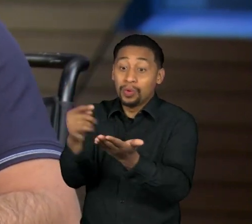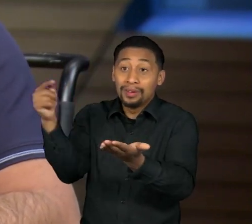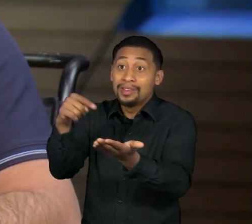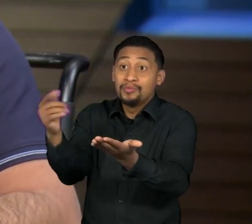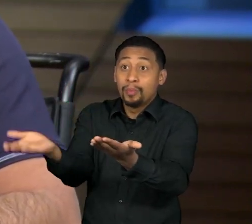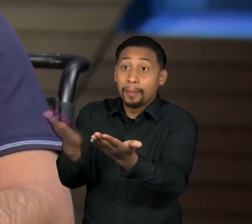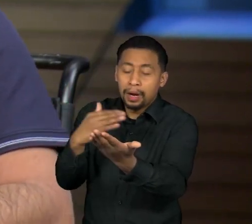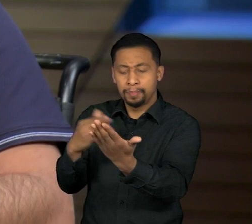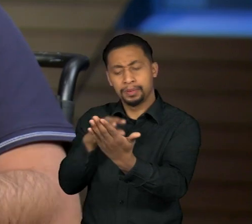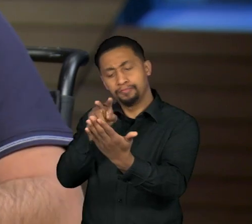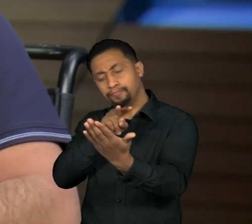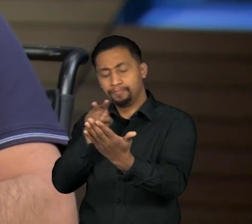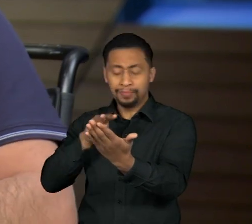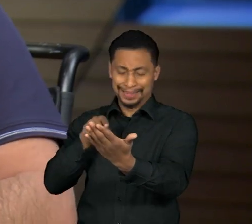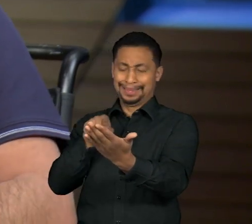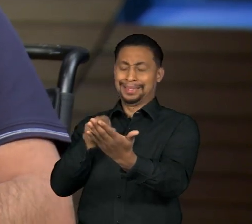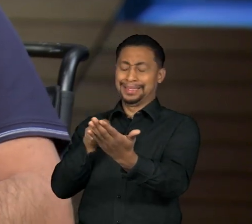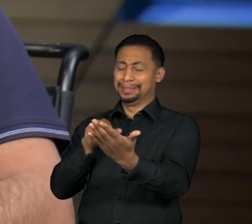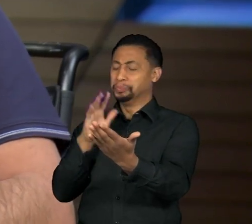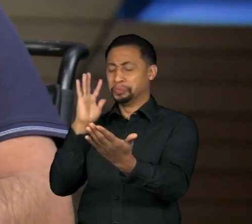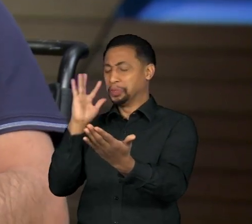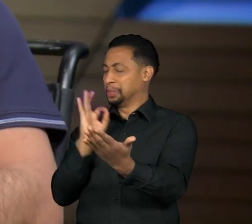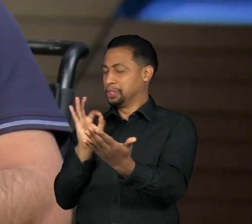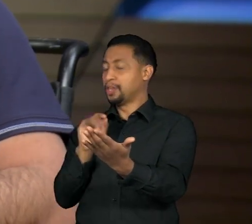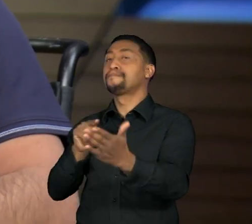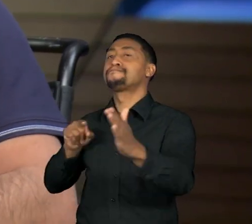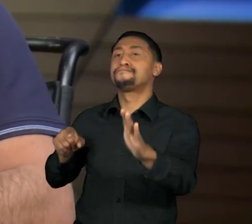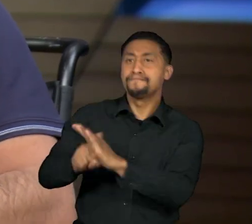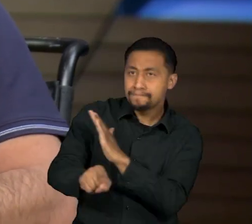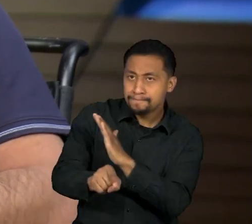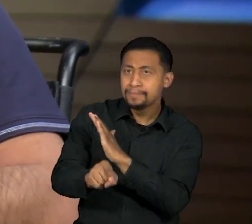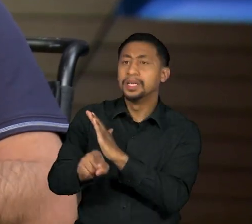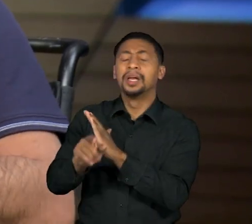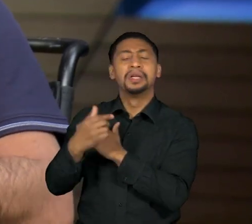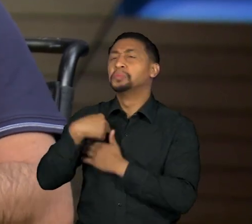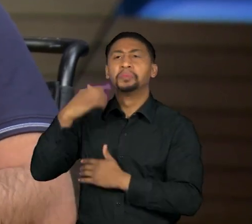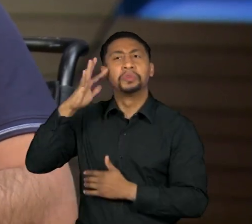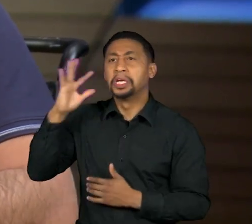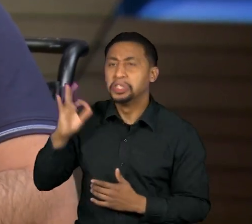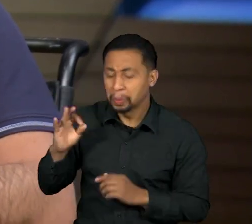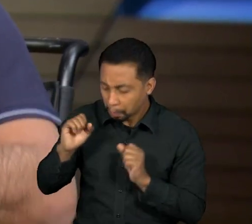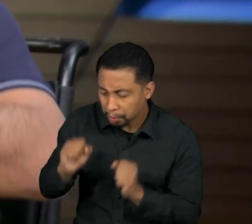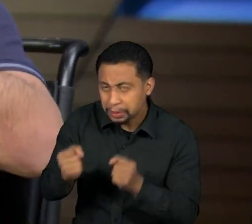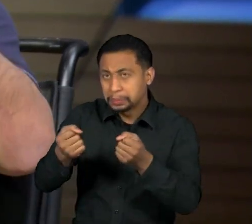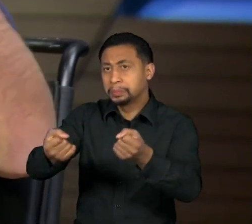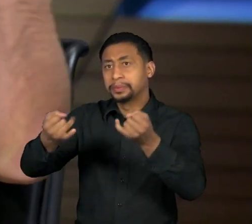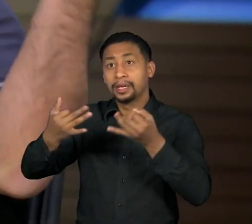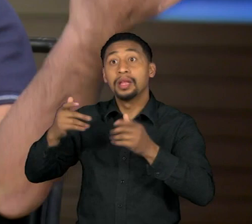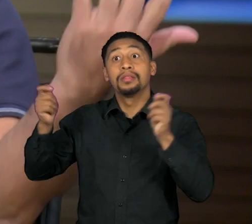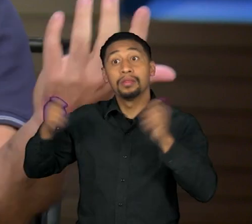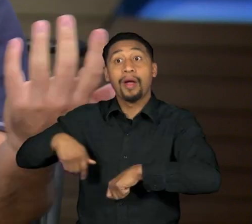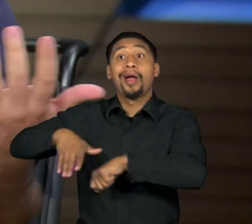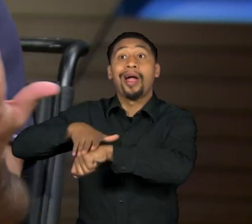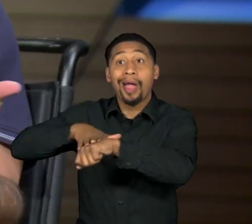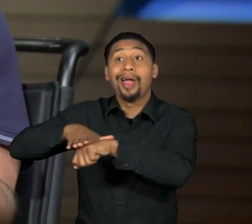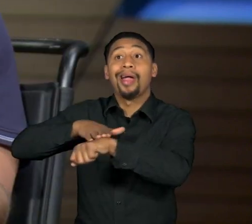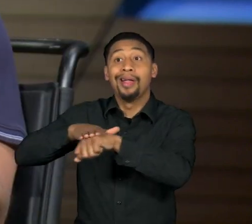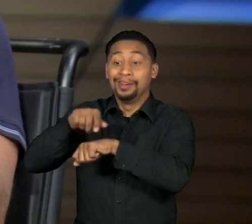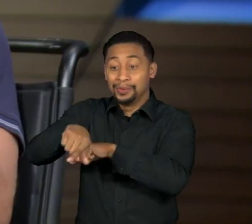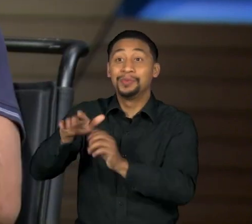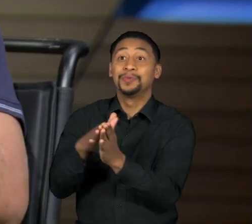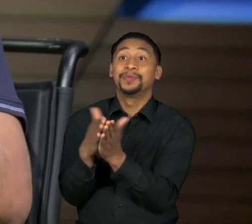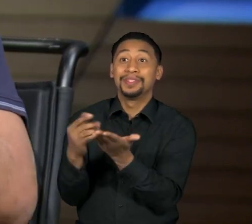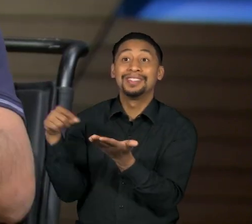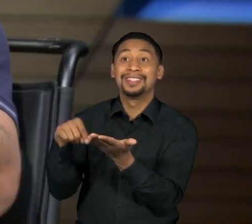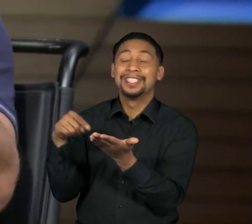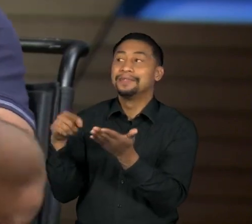conversar com ele e ele trazer para você numa outra linguagem, num outro modelo, você poder conversar com ele. Os maiores mistérios,